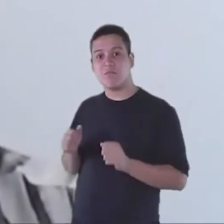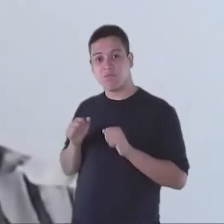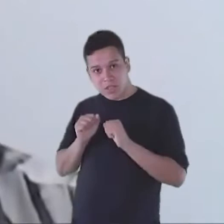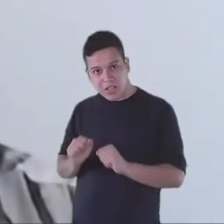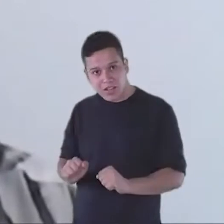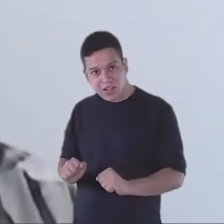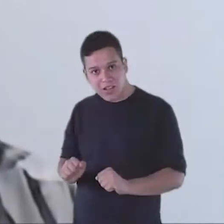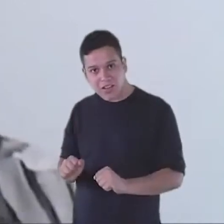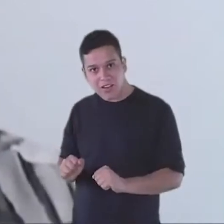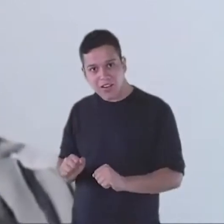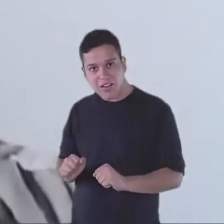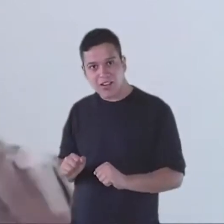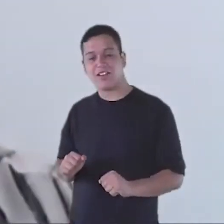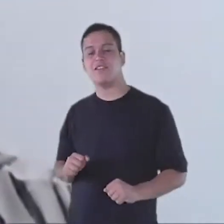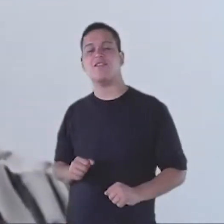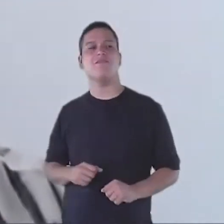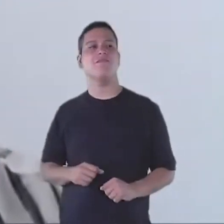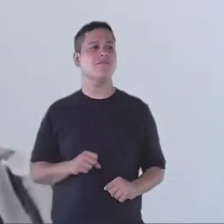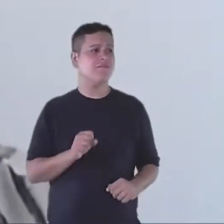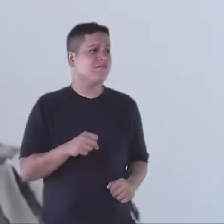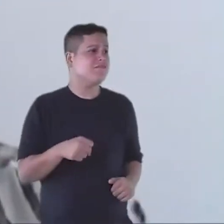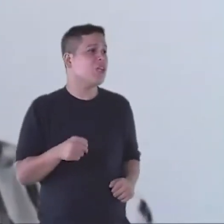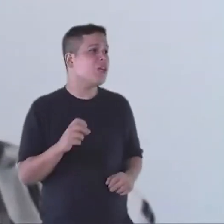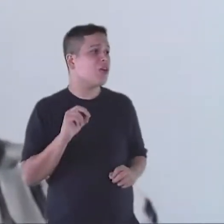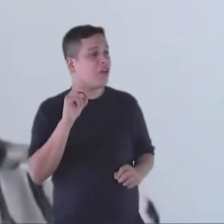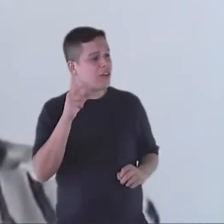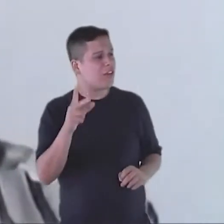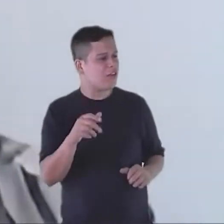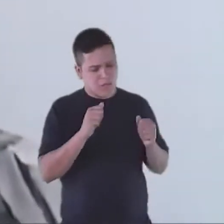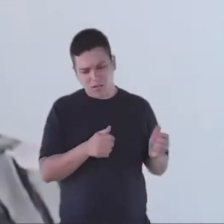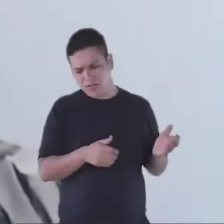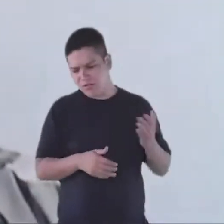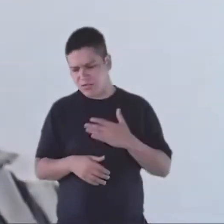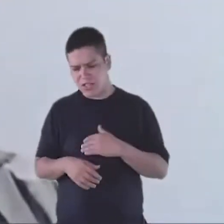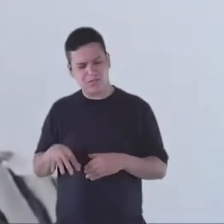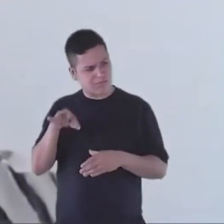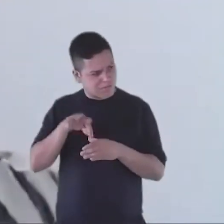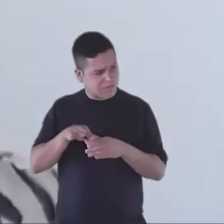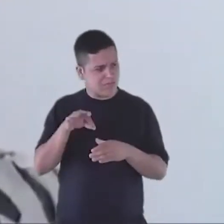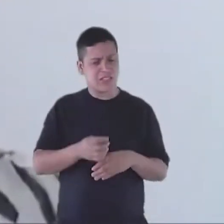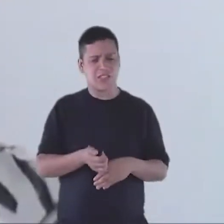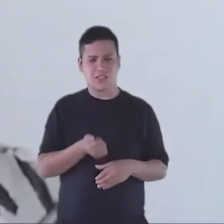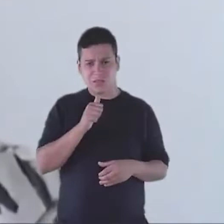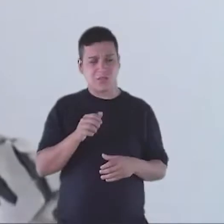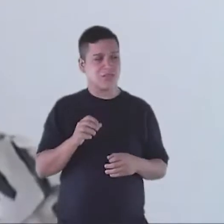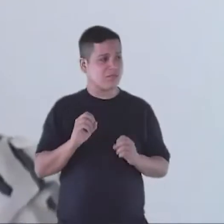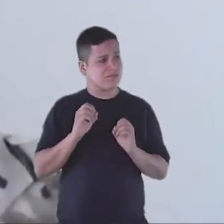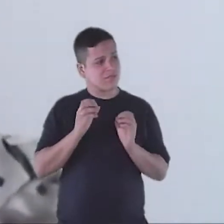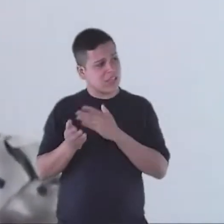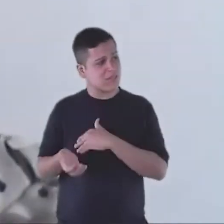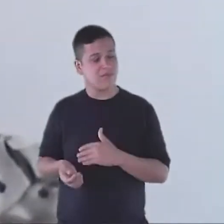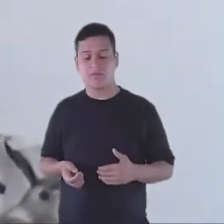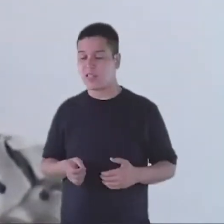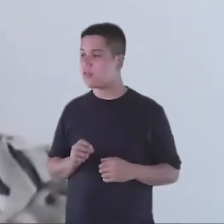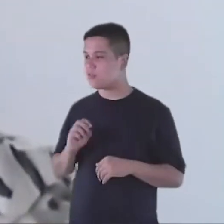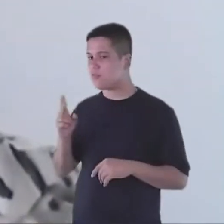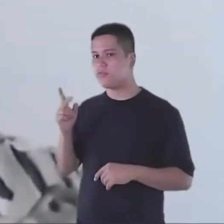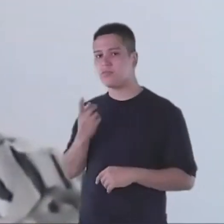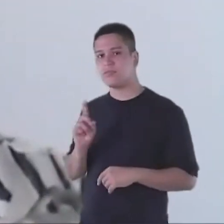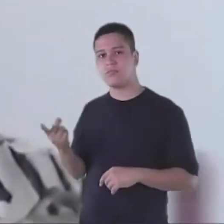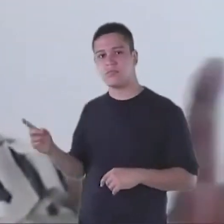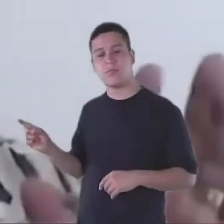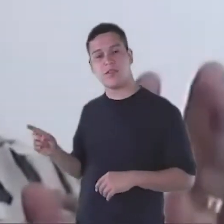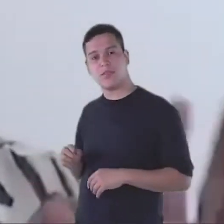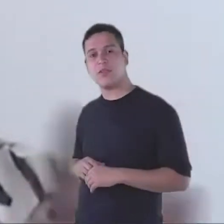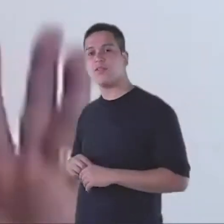Posso? Vem, vem para cá, vem tomar um chimarrão e lê os poemas. Aí eu fui. Tava lá os dois